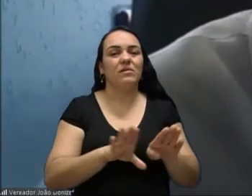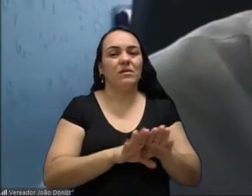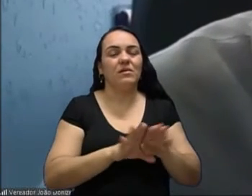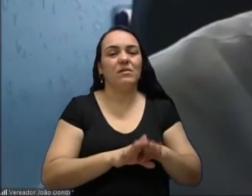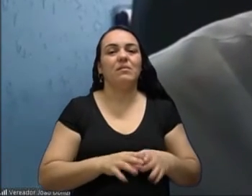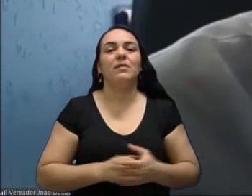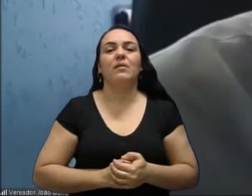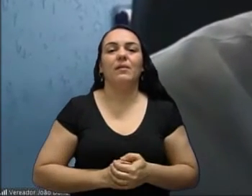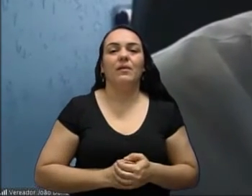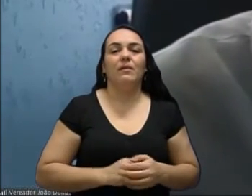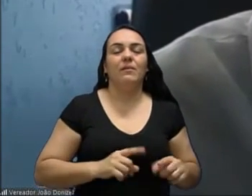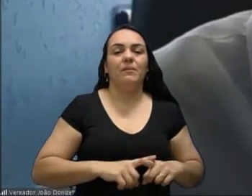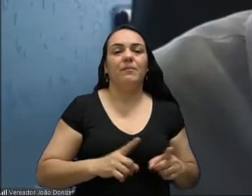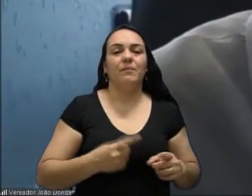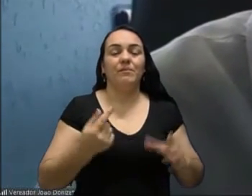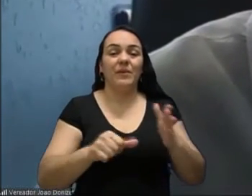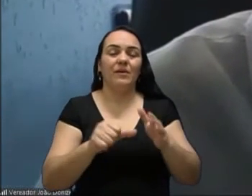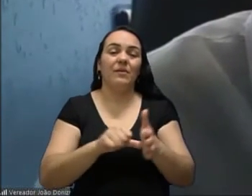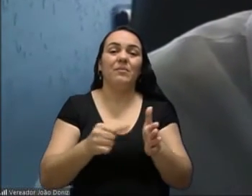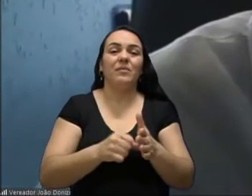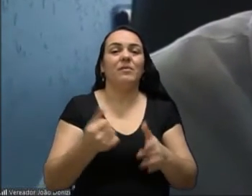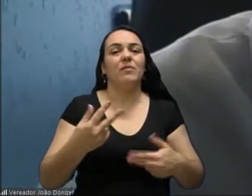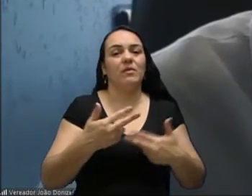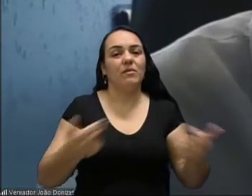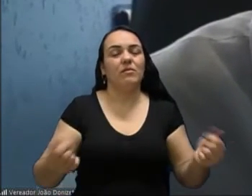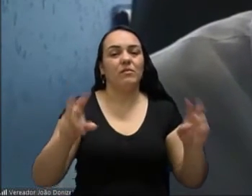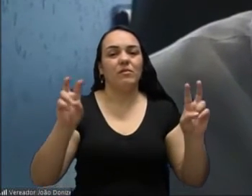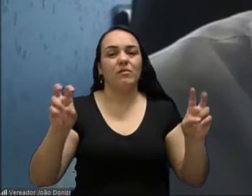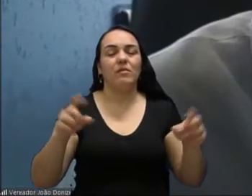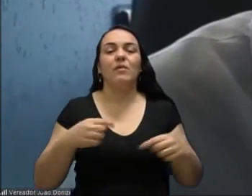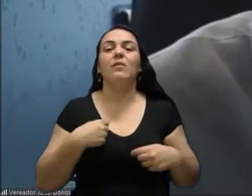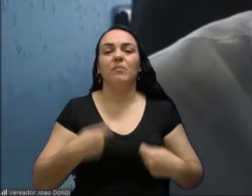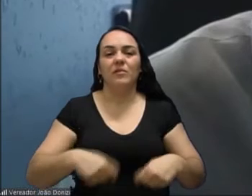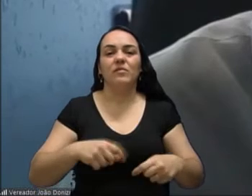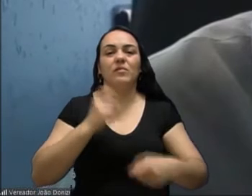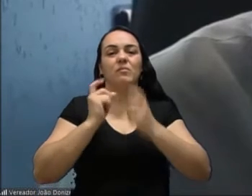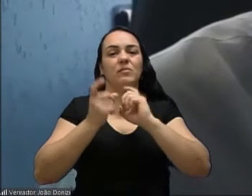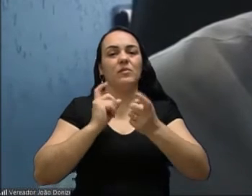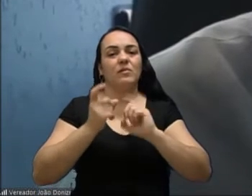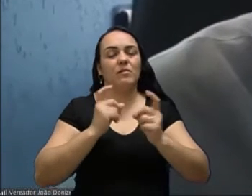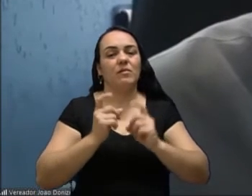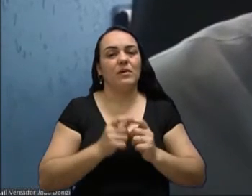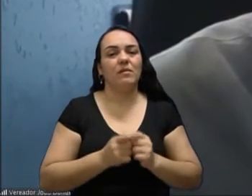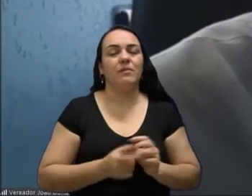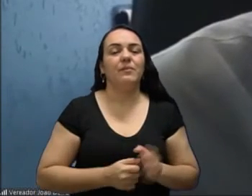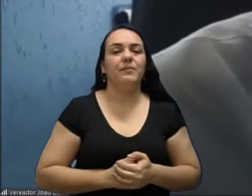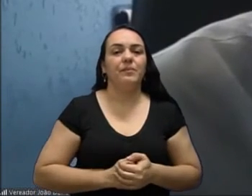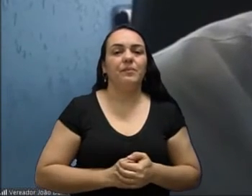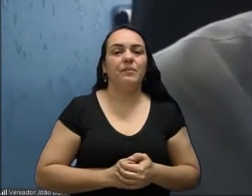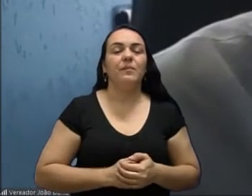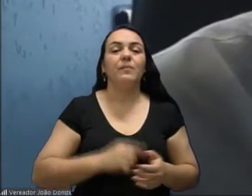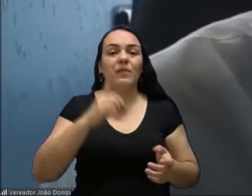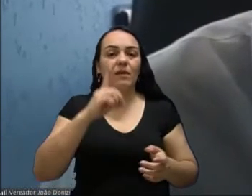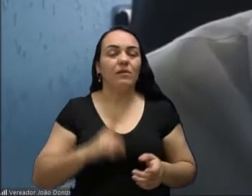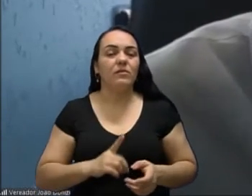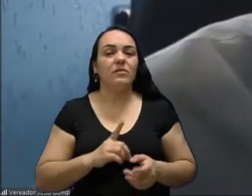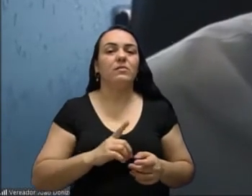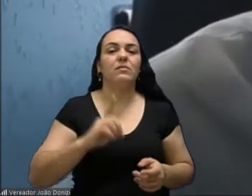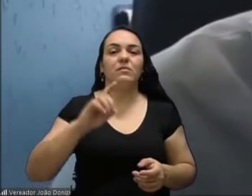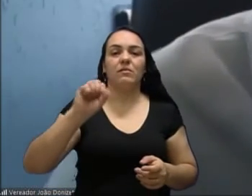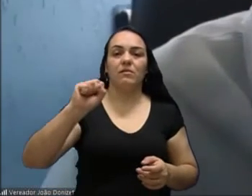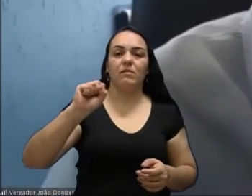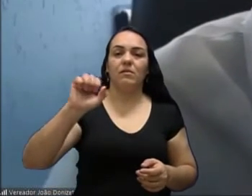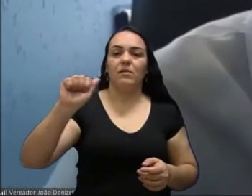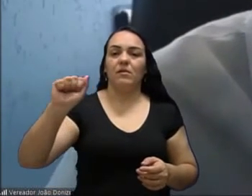rural do Éden esse é o primeiro assunto que eu queria colocar e vamos estar marcando uma reunião com o o diretor do SAI sobre isso o